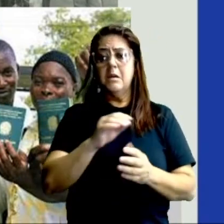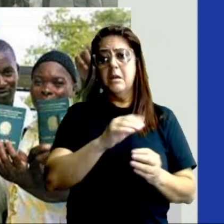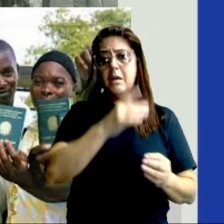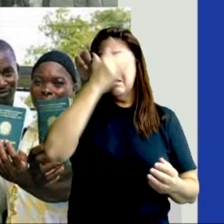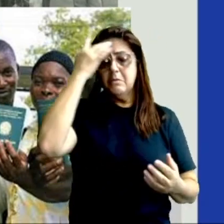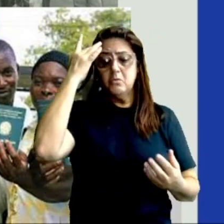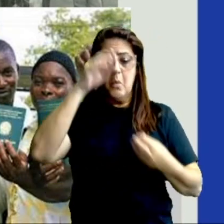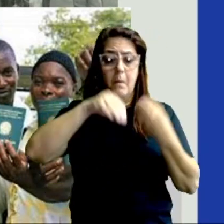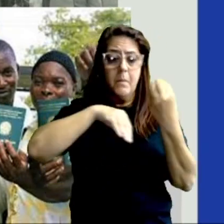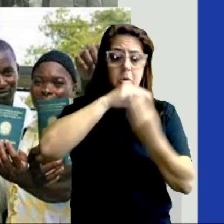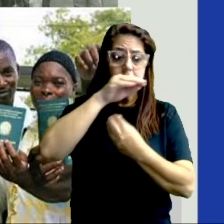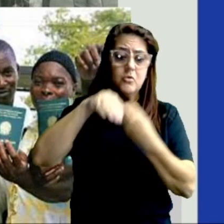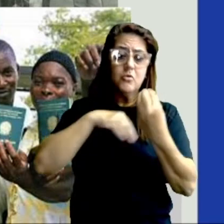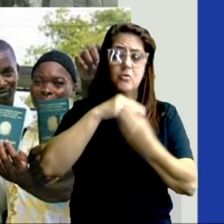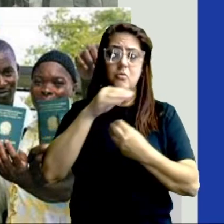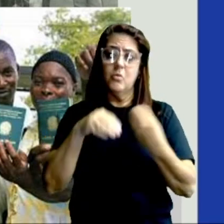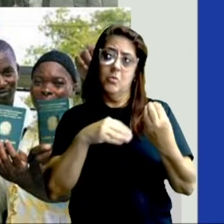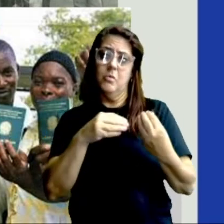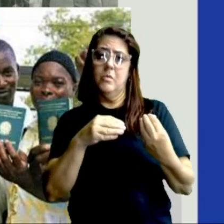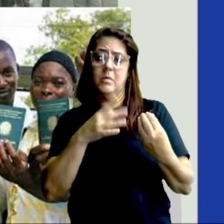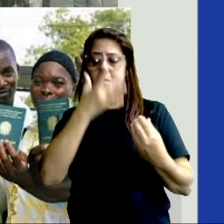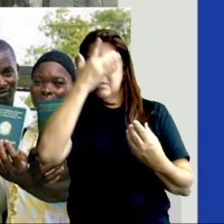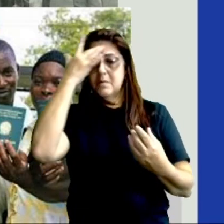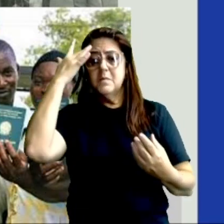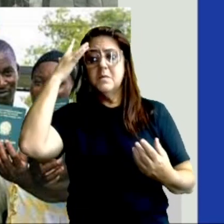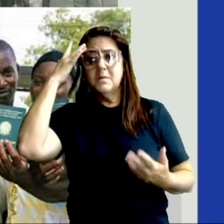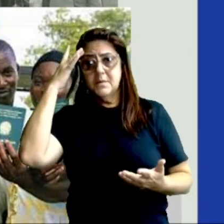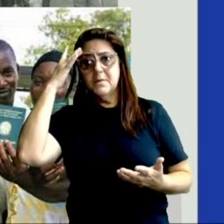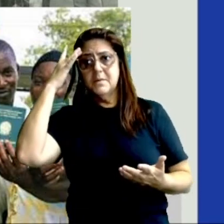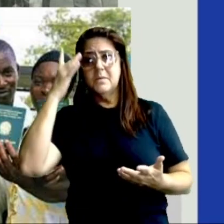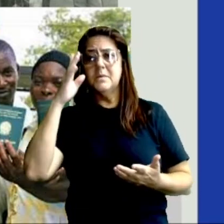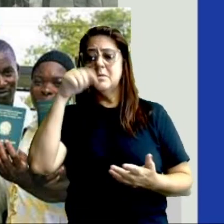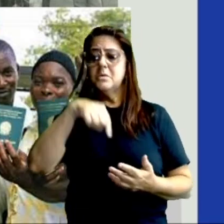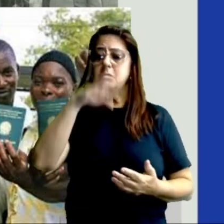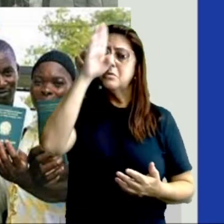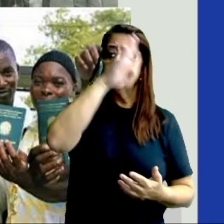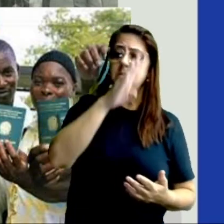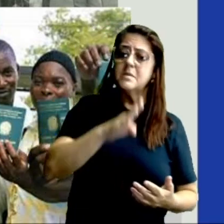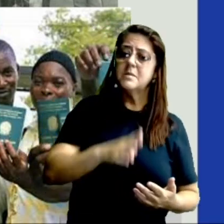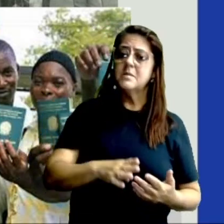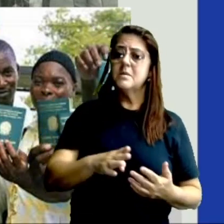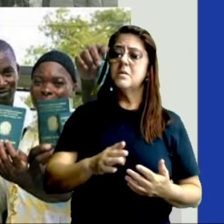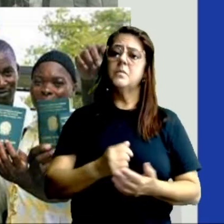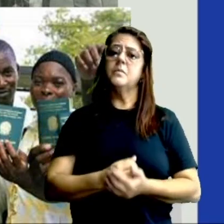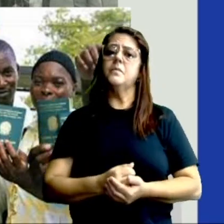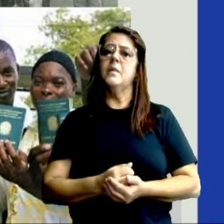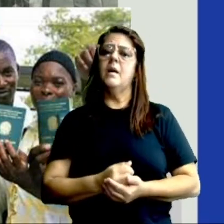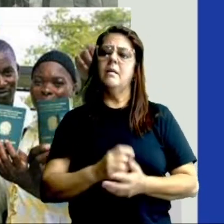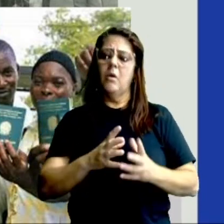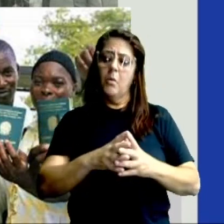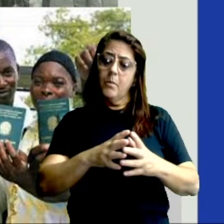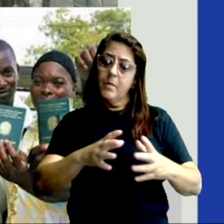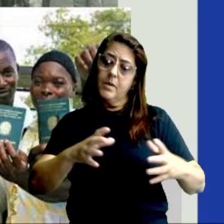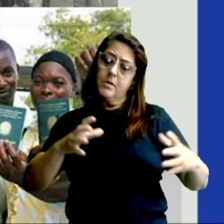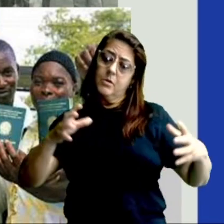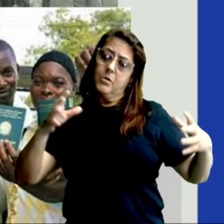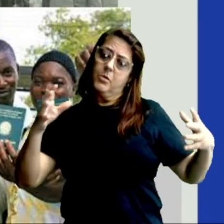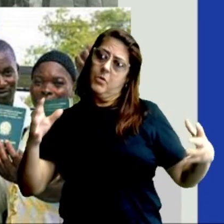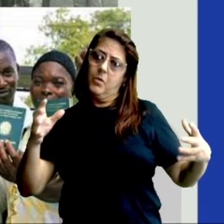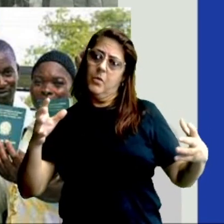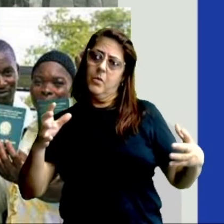ele continua acontecendo né e sobretudo aqui no Brasil nos últimos anos houve um aumento